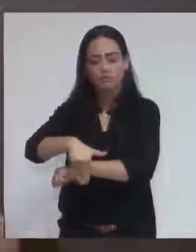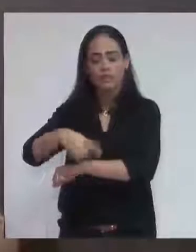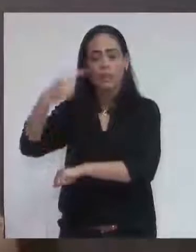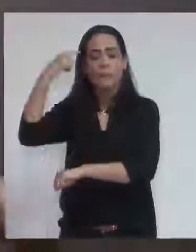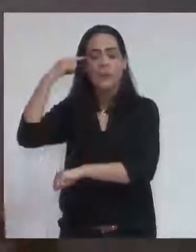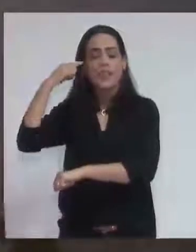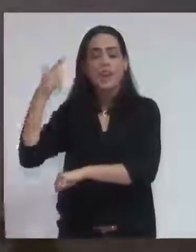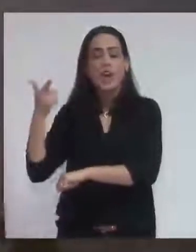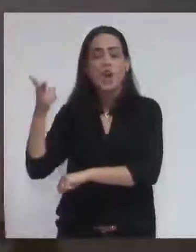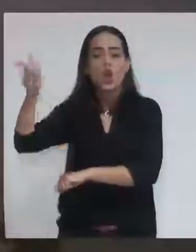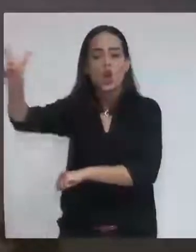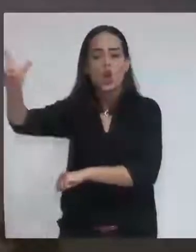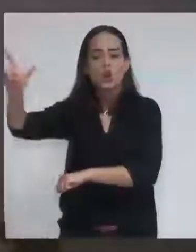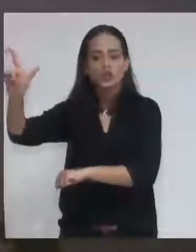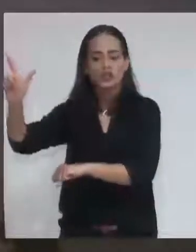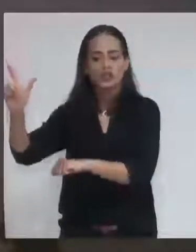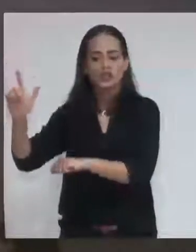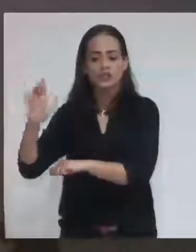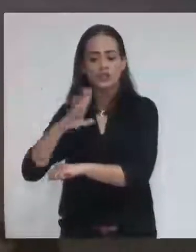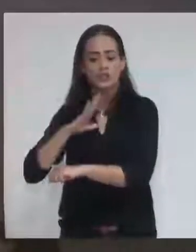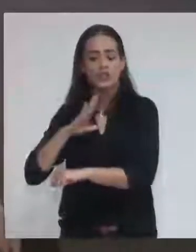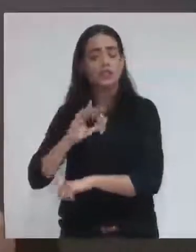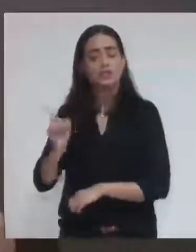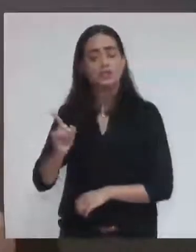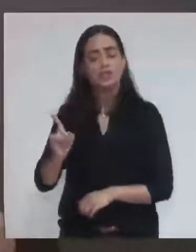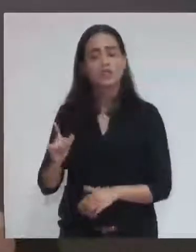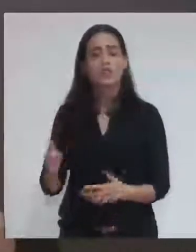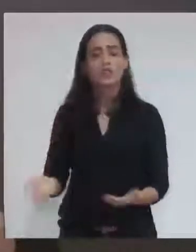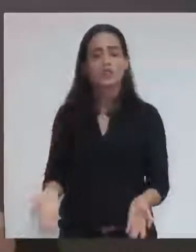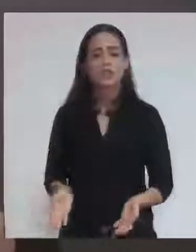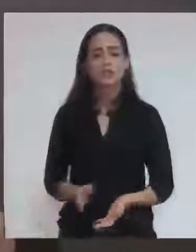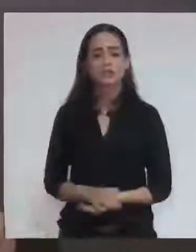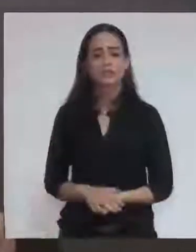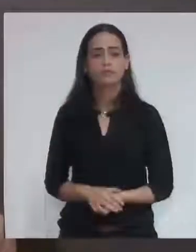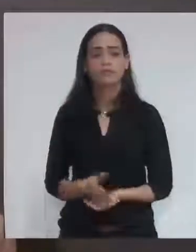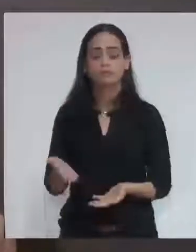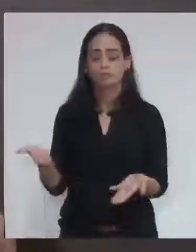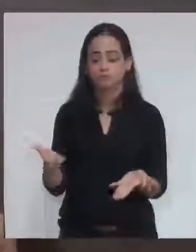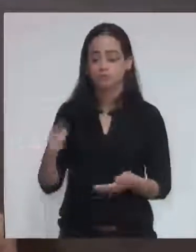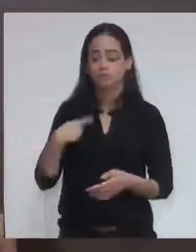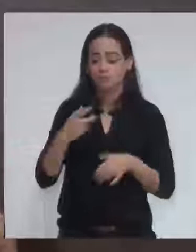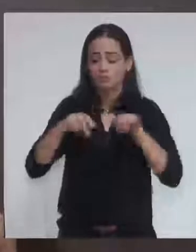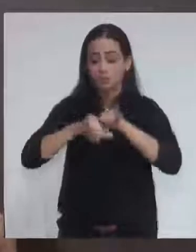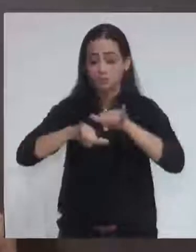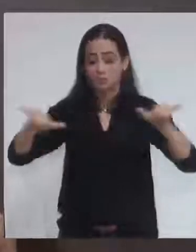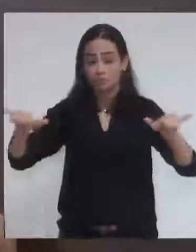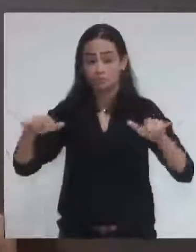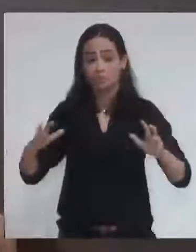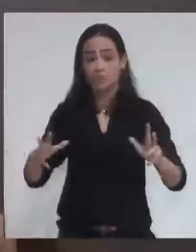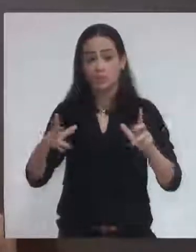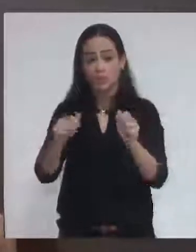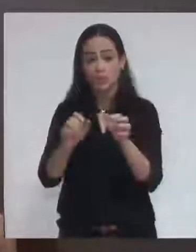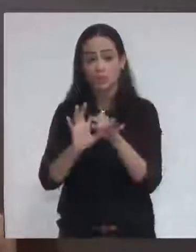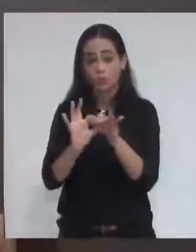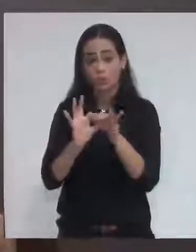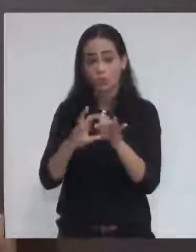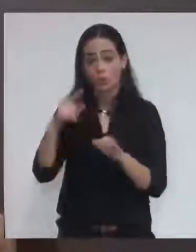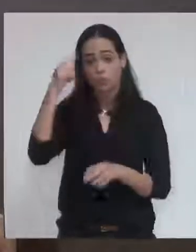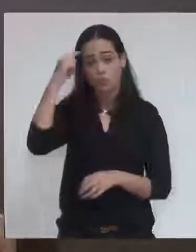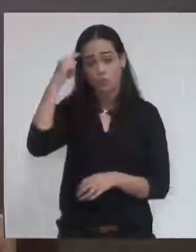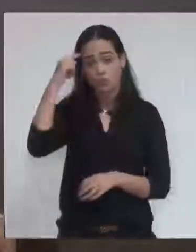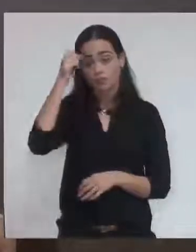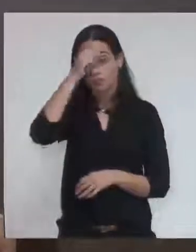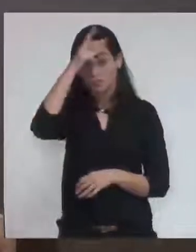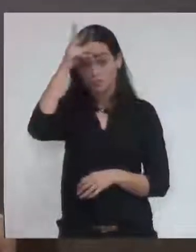de infância. Precisa de uma sistemática. E aqui é um convite também para a gente pensar junto. Obrigação do poder público